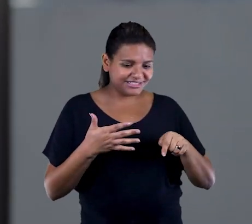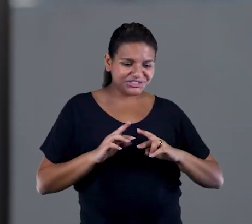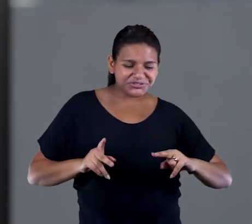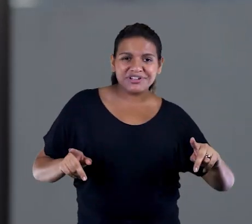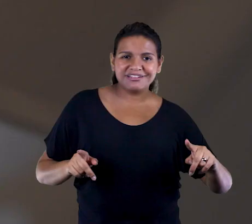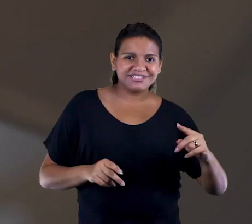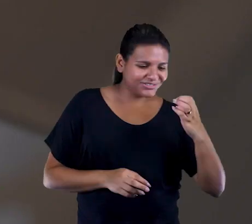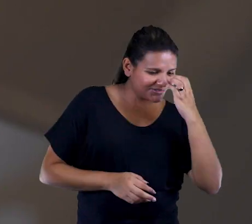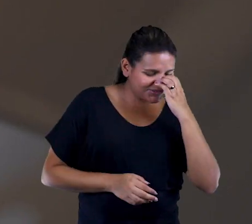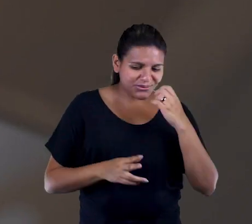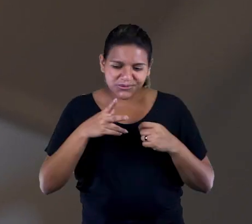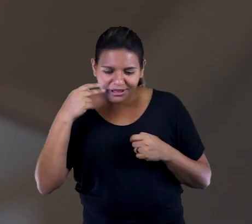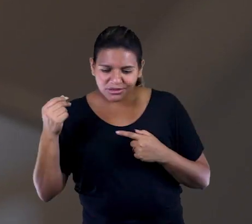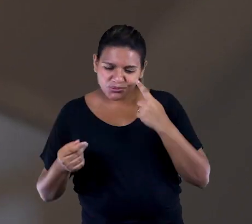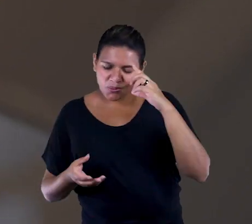das nossas.